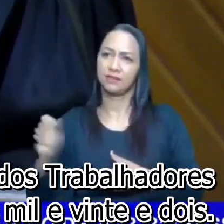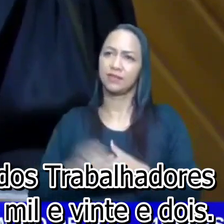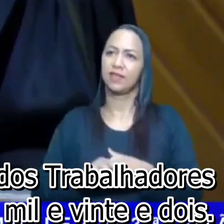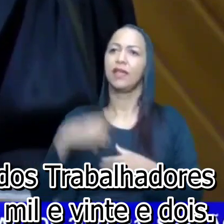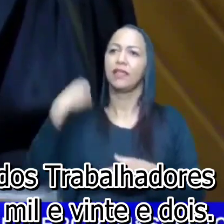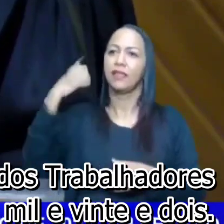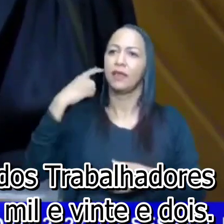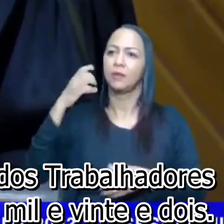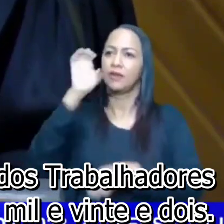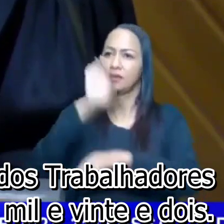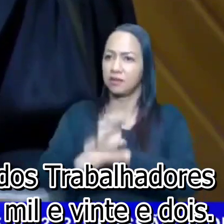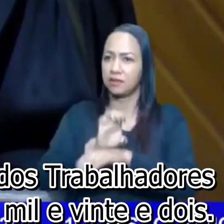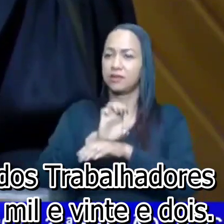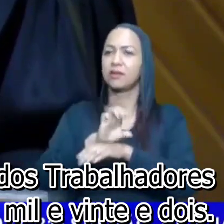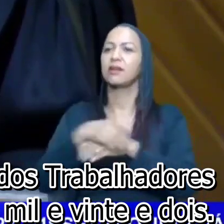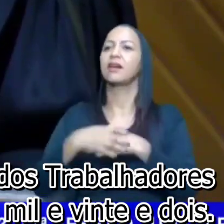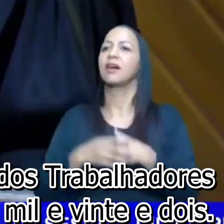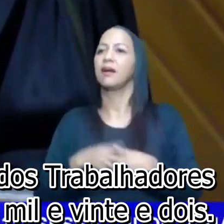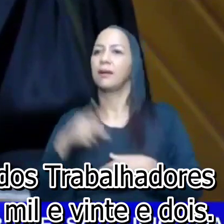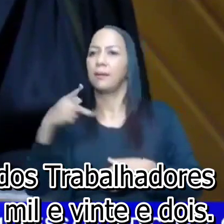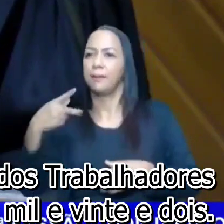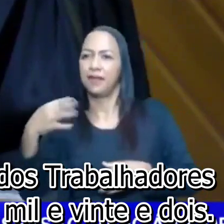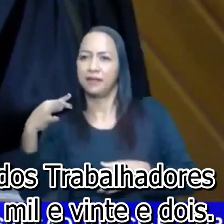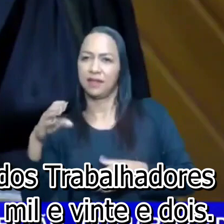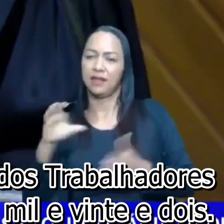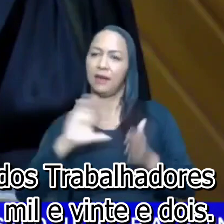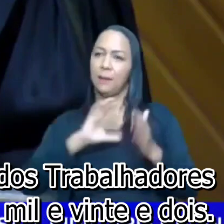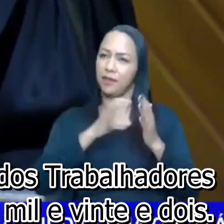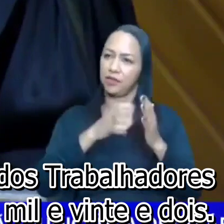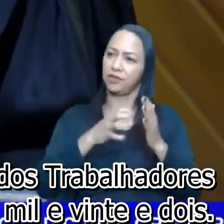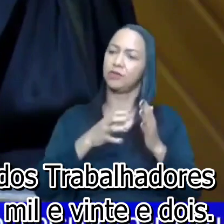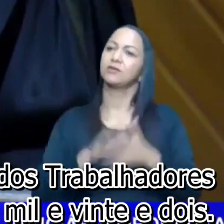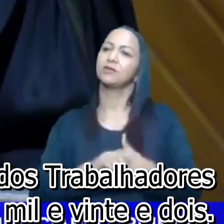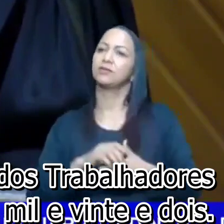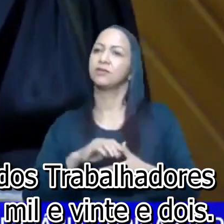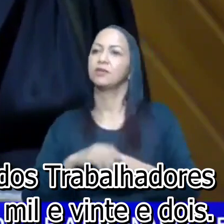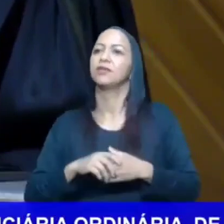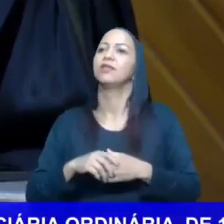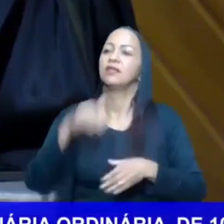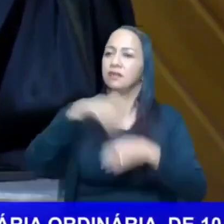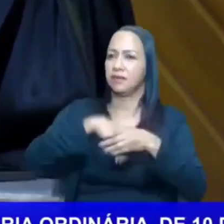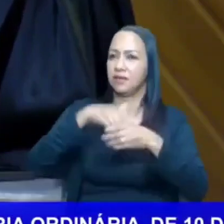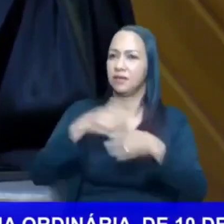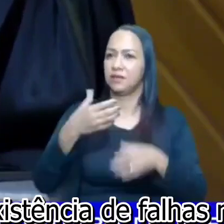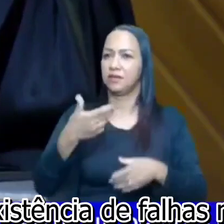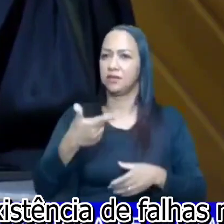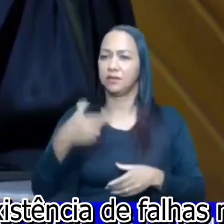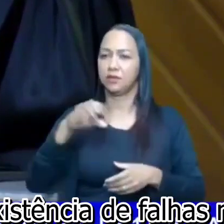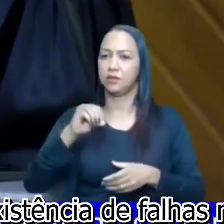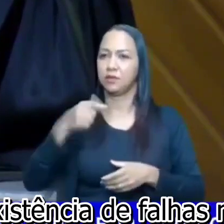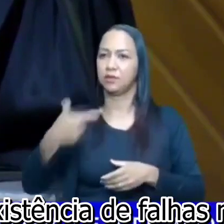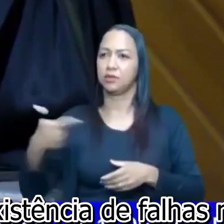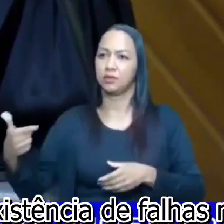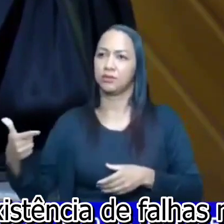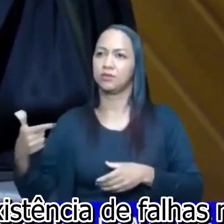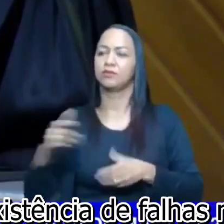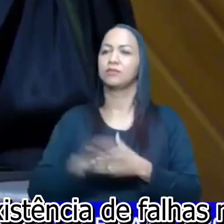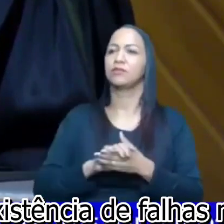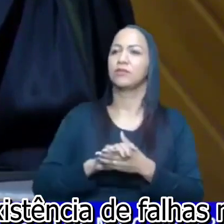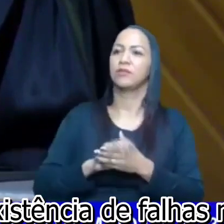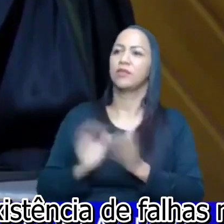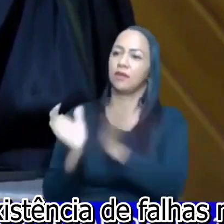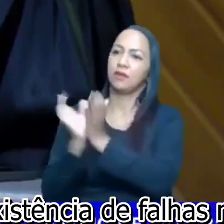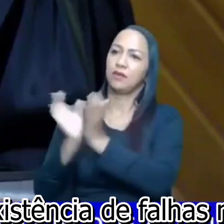pelo Partido dos Trabalhadores, referente à aplicação dos recursos nas eleições de 2022. Em seu relatório conclusivo, a unidade técnica